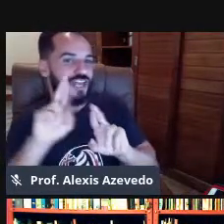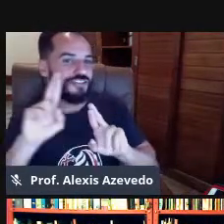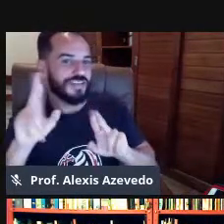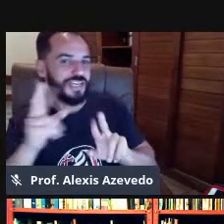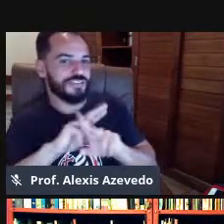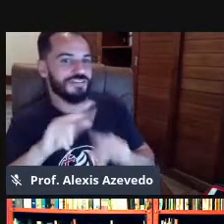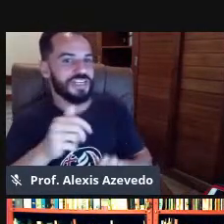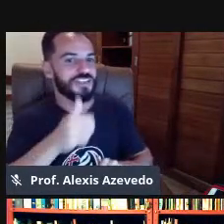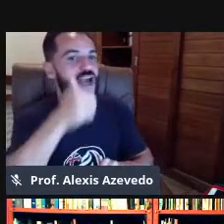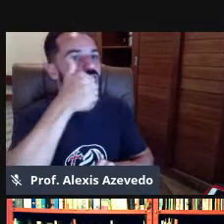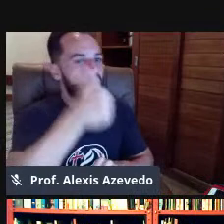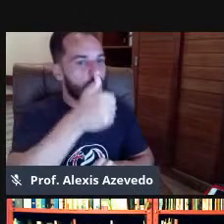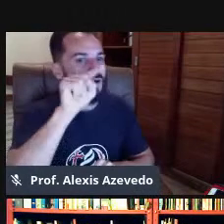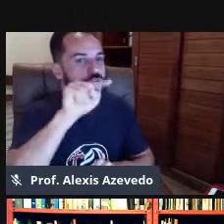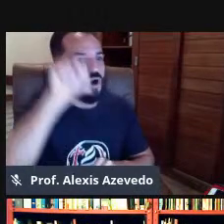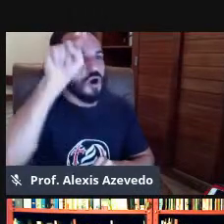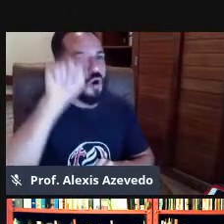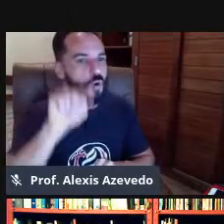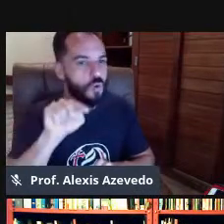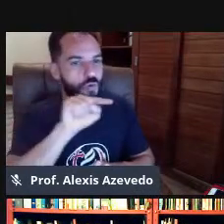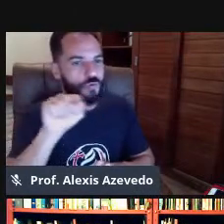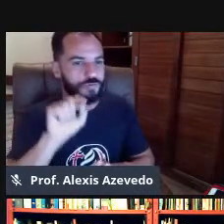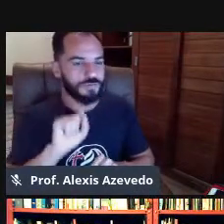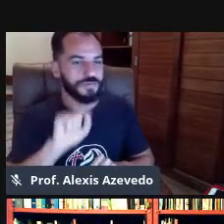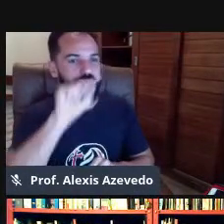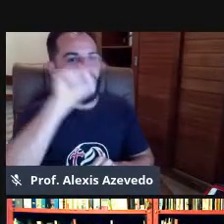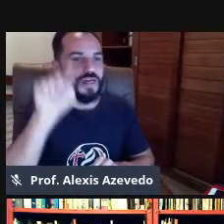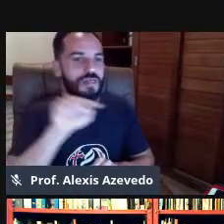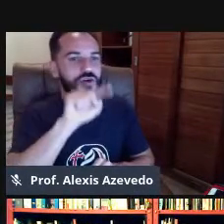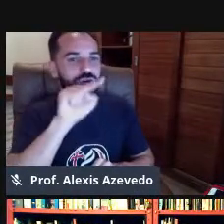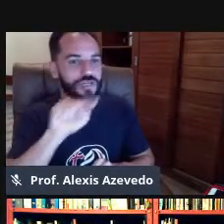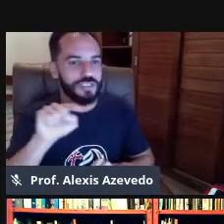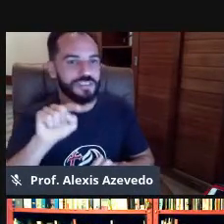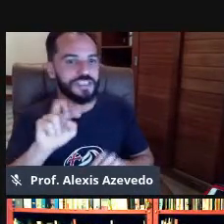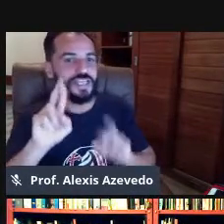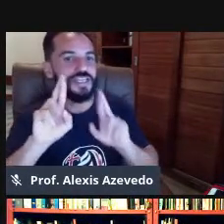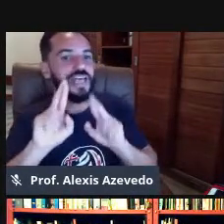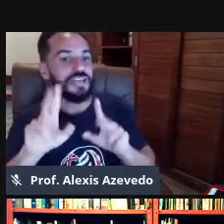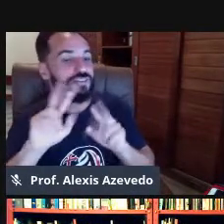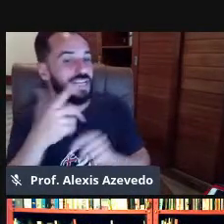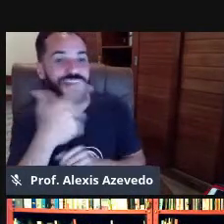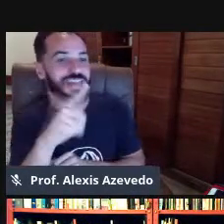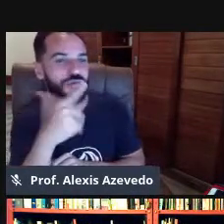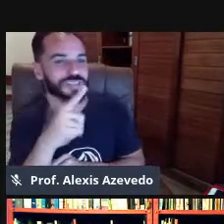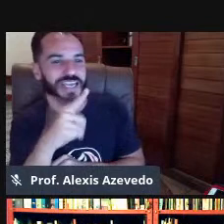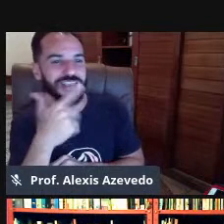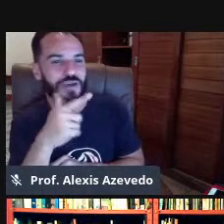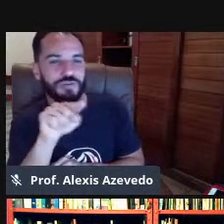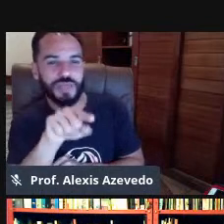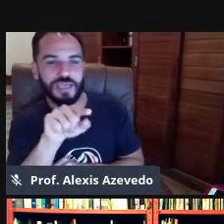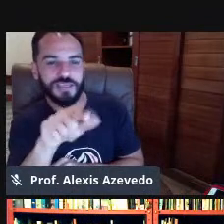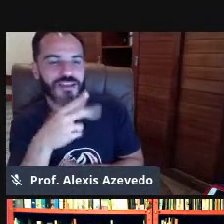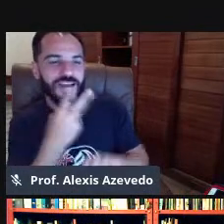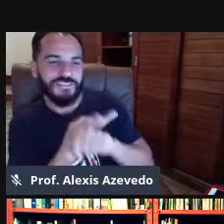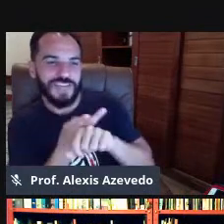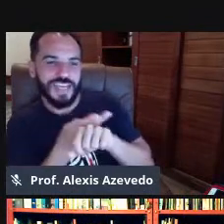posso ter até litografia sozinho, tá vendo? Sem o algarismo romano. Quando você vê uma